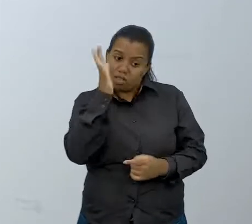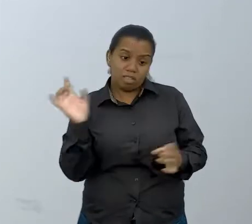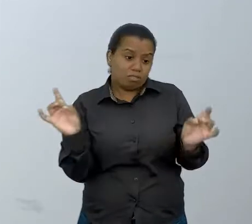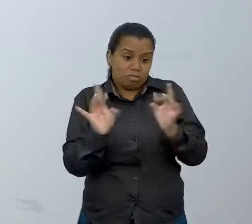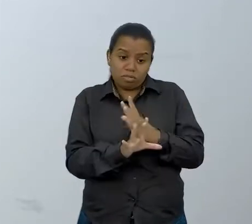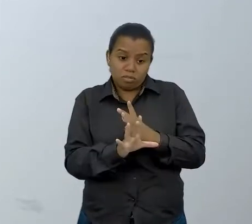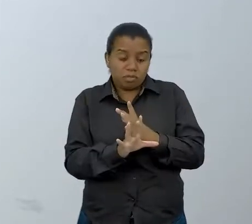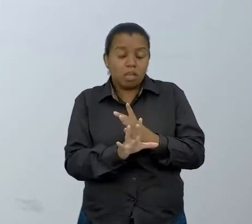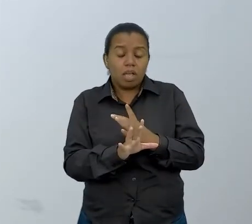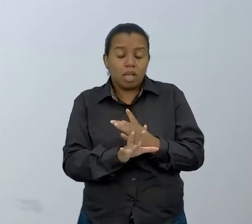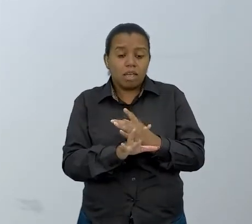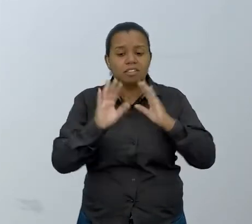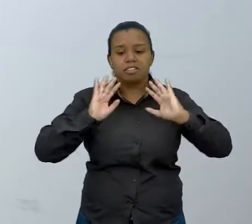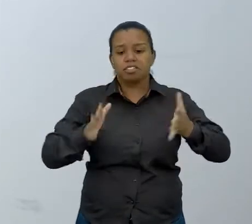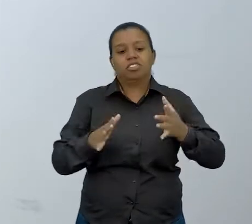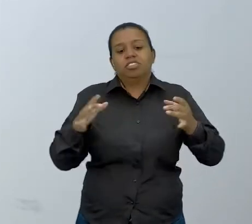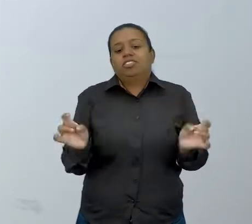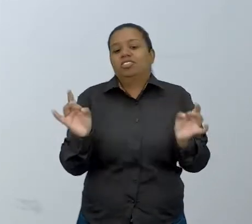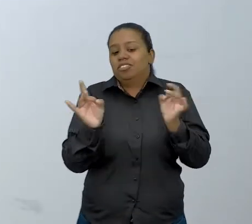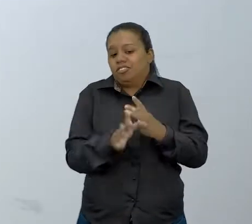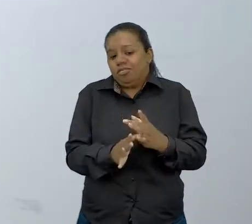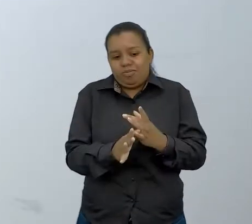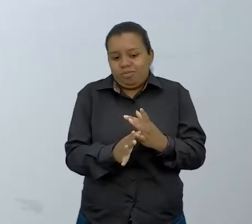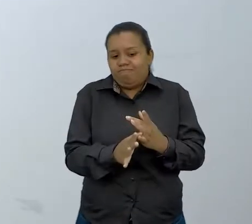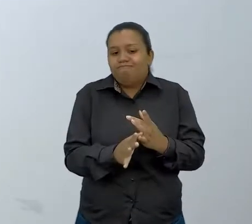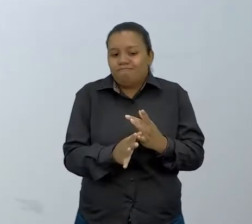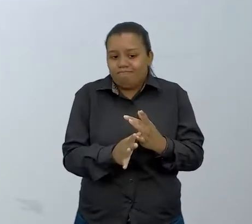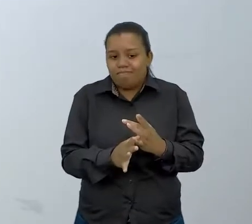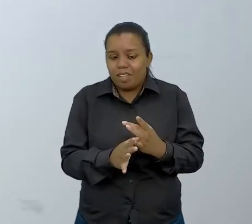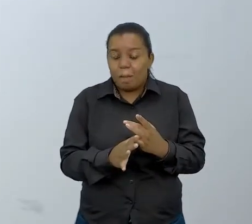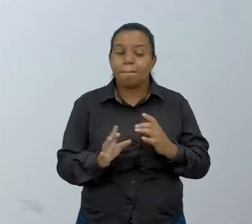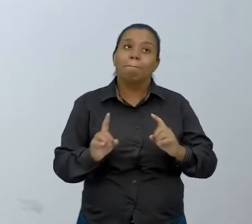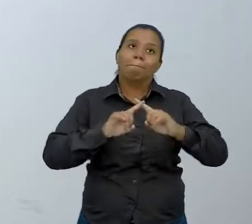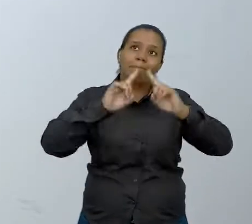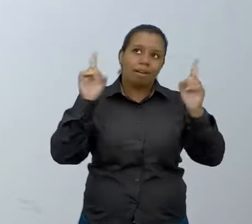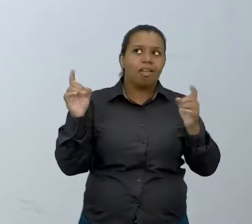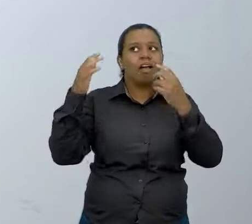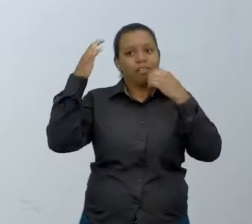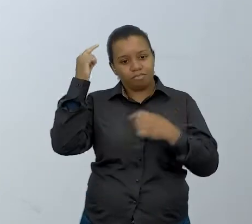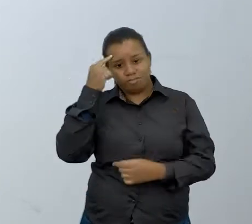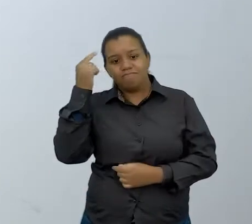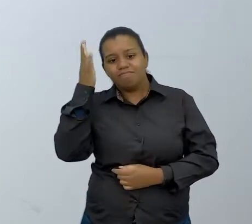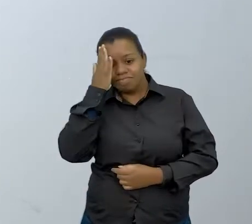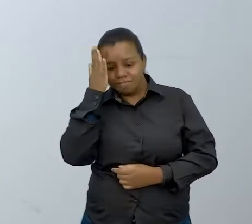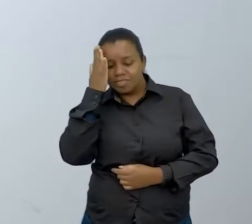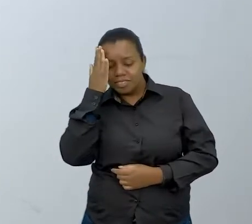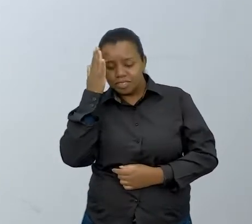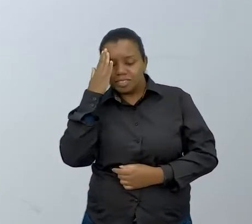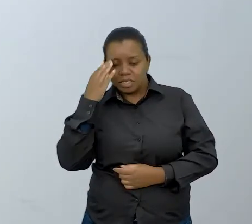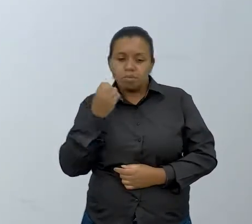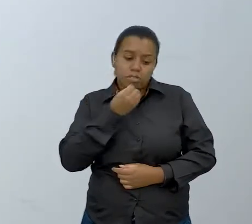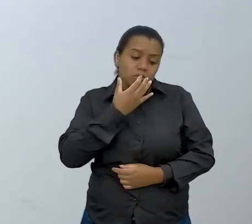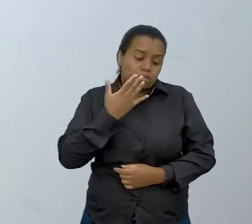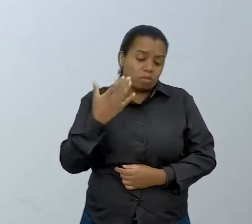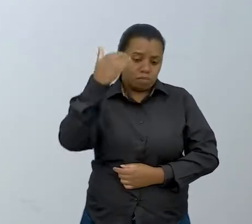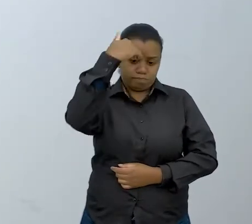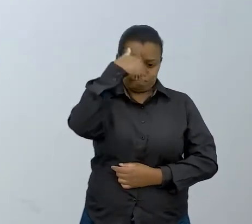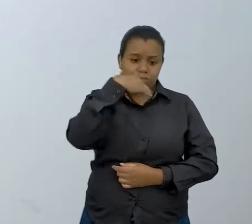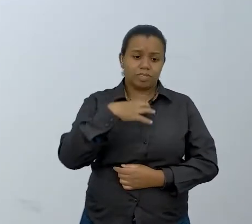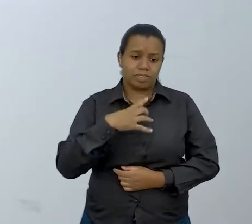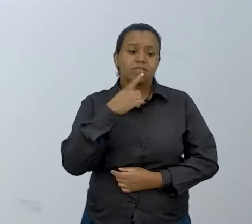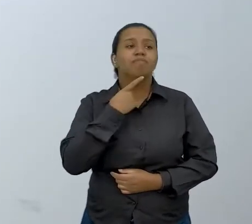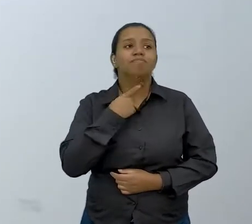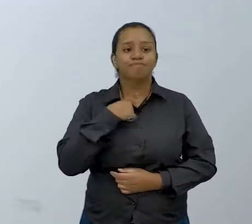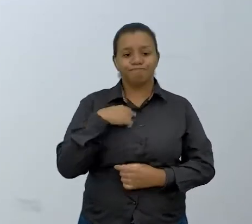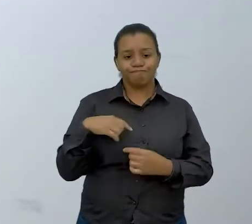Óbvio, tem uma questão aí de boa vontade, de querer resolver, mas, pensando assim, se fosse só um problema, sei lá,